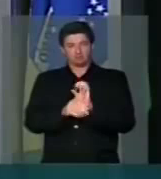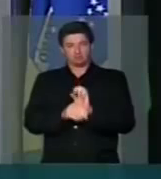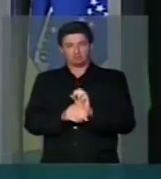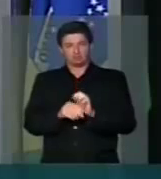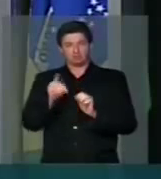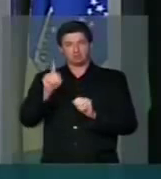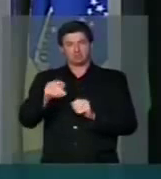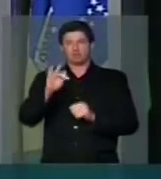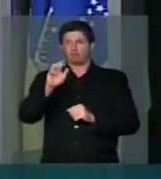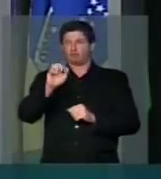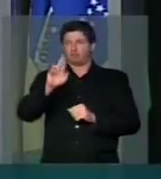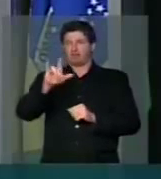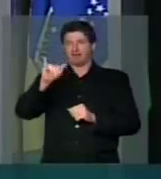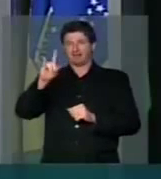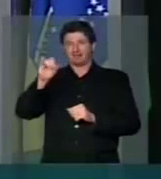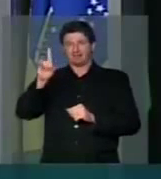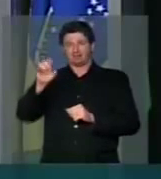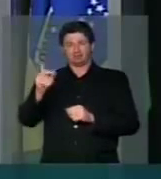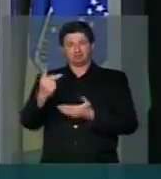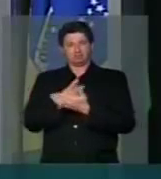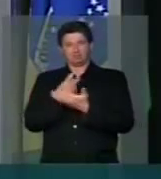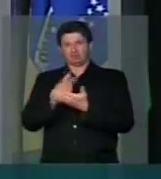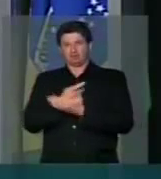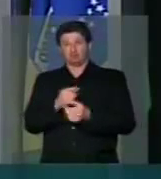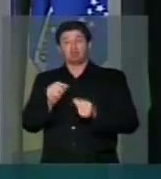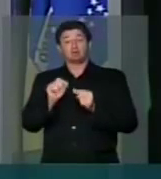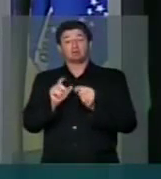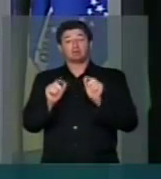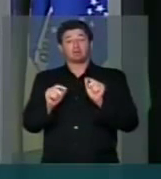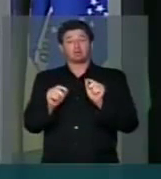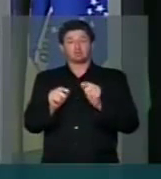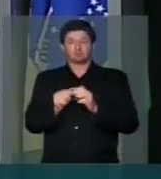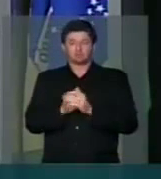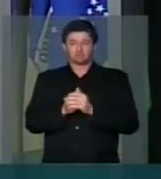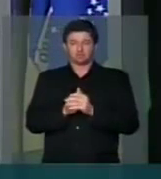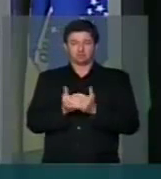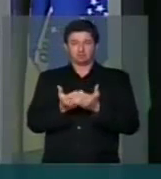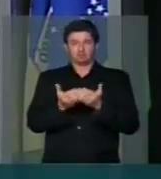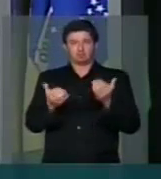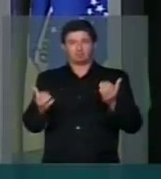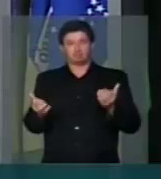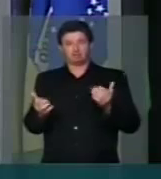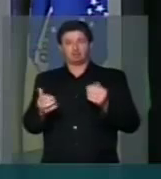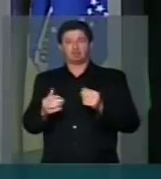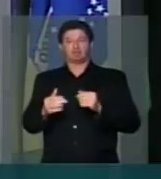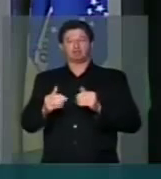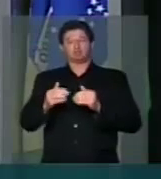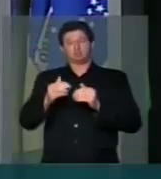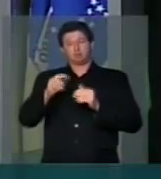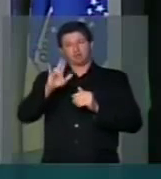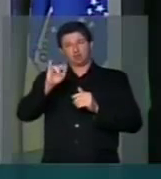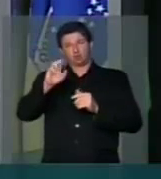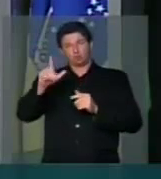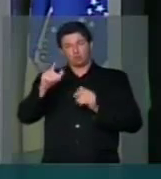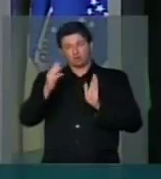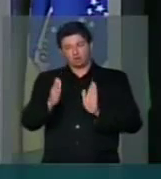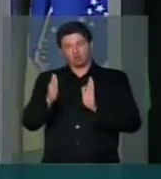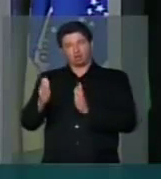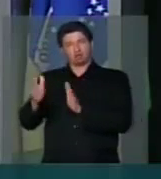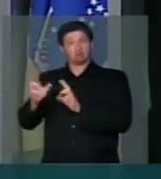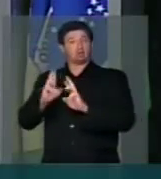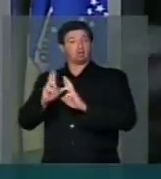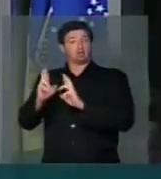uma formalidade tosca e que diminui em muito a liturgia dessa